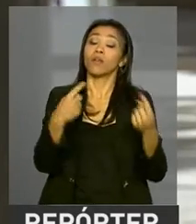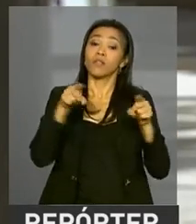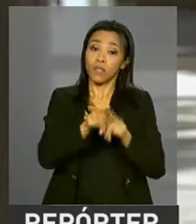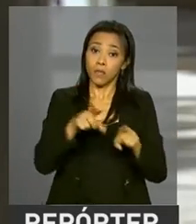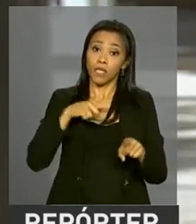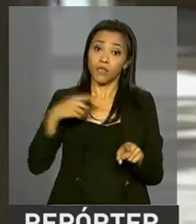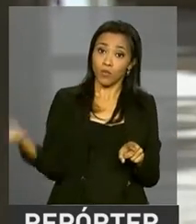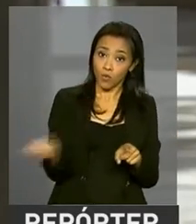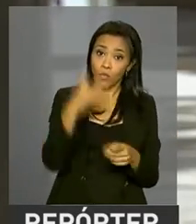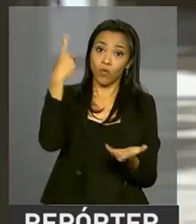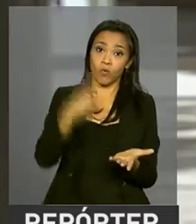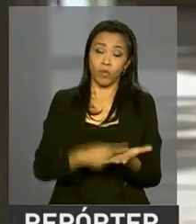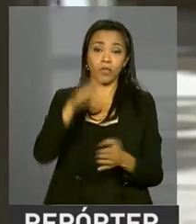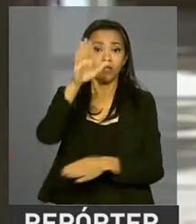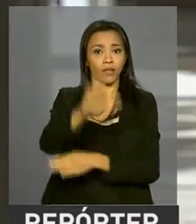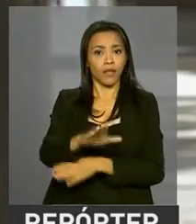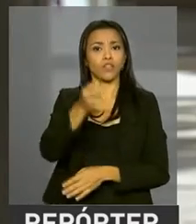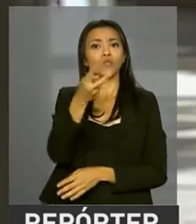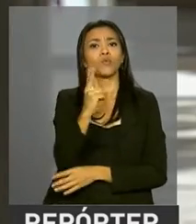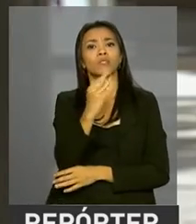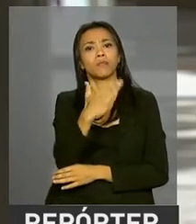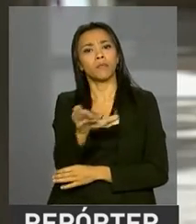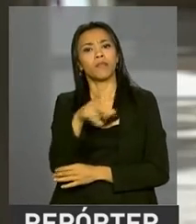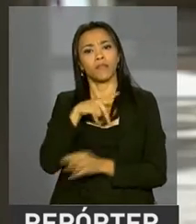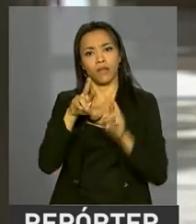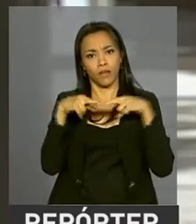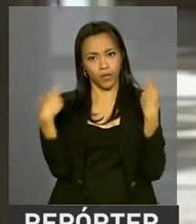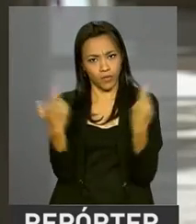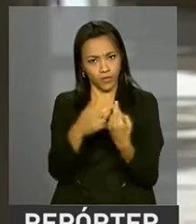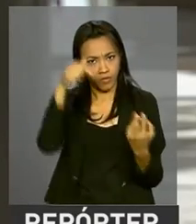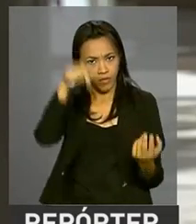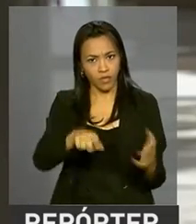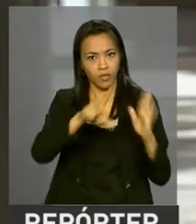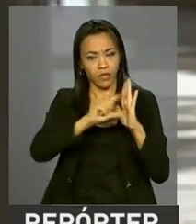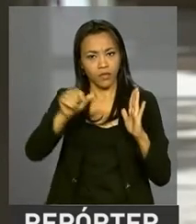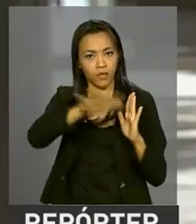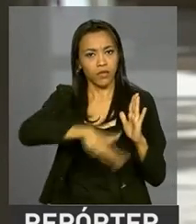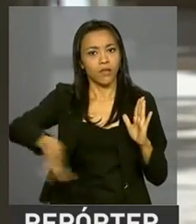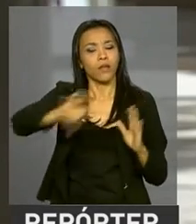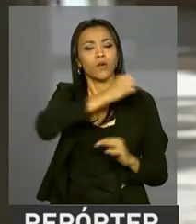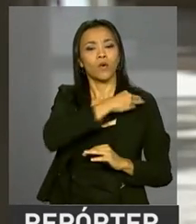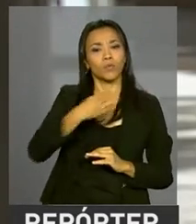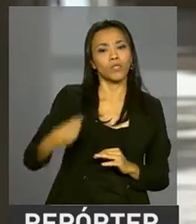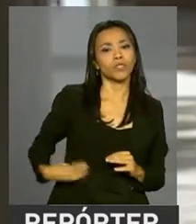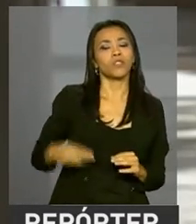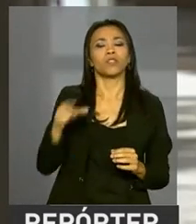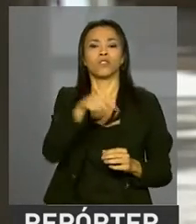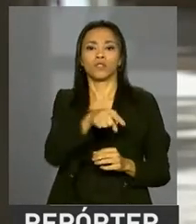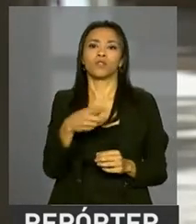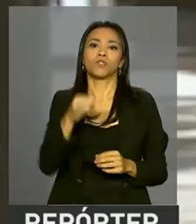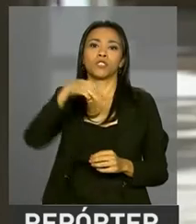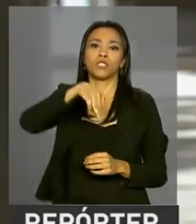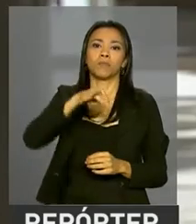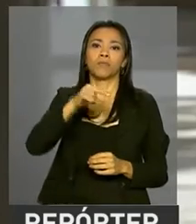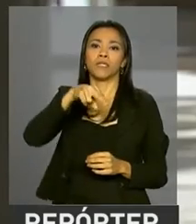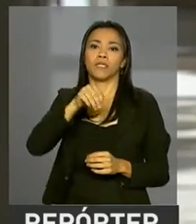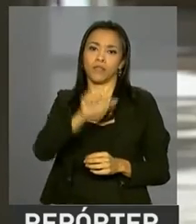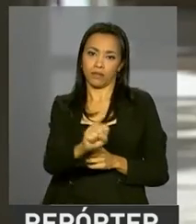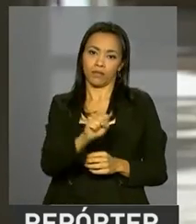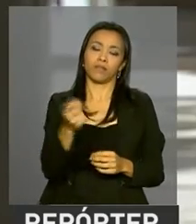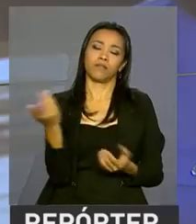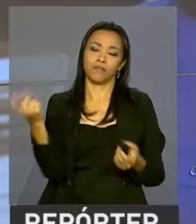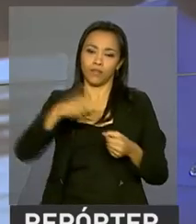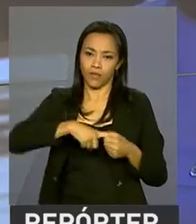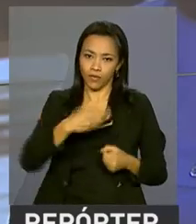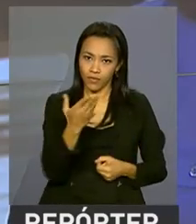no período da tarde às duas e meia ele se reúne aqui no palácio do planalto com o ministro de minas e energia fernando coelho lembra com você